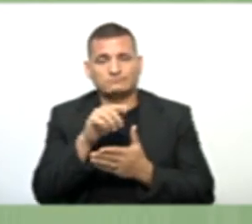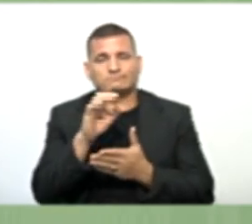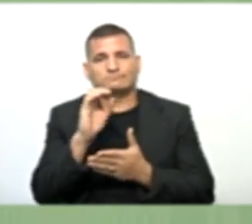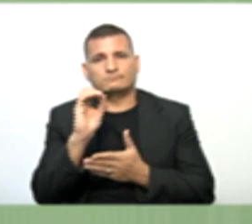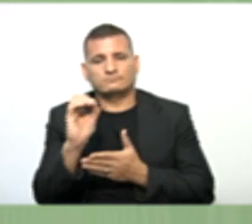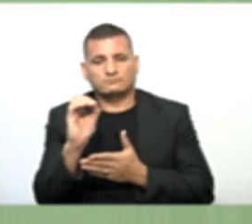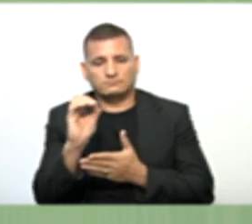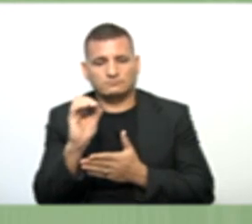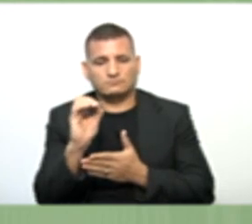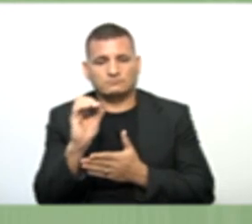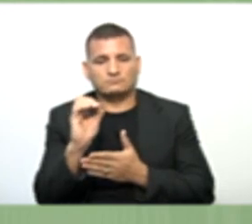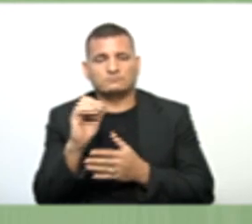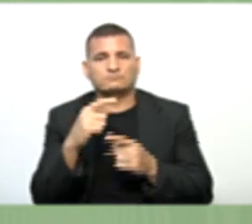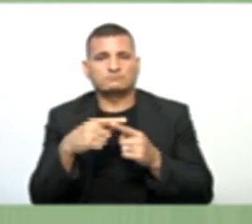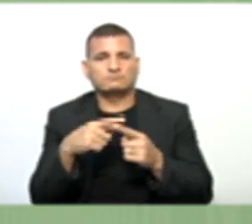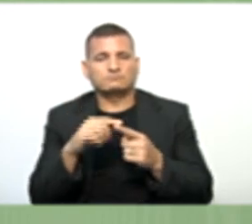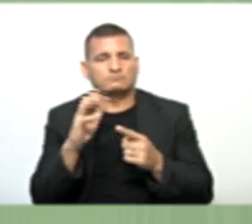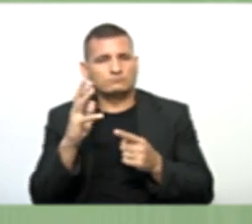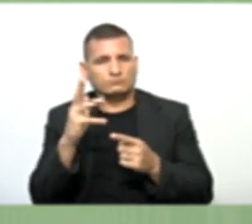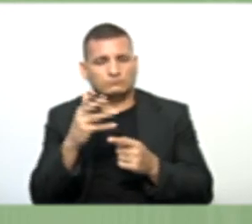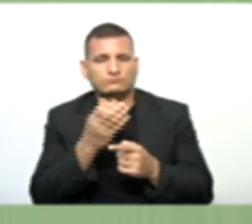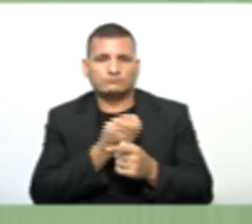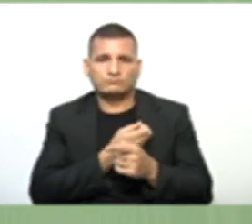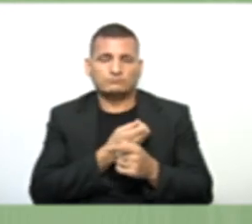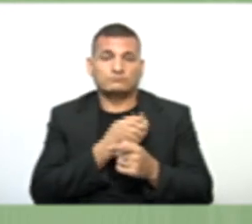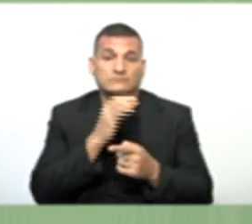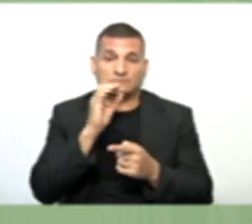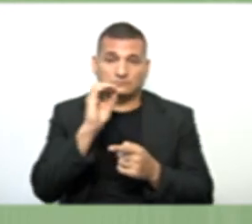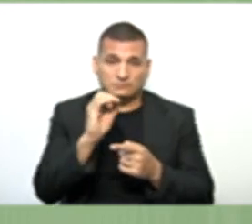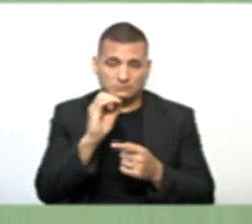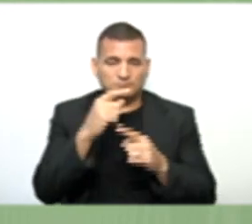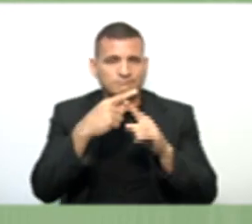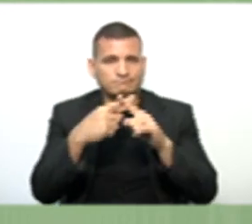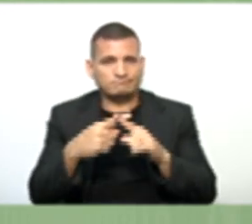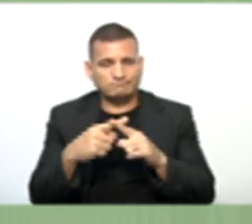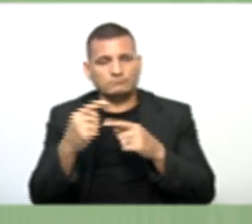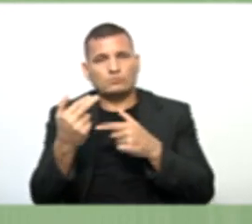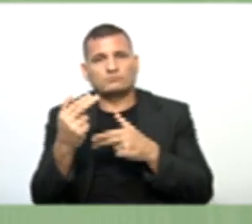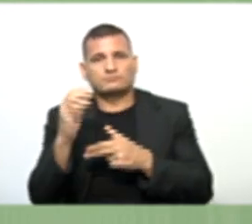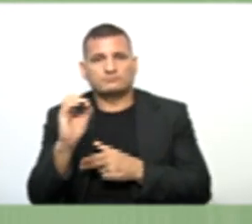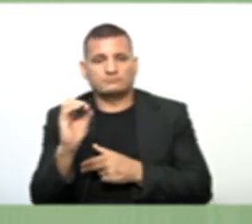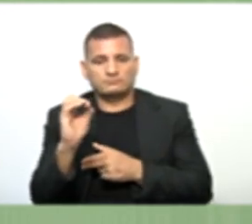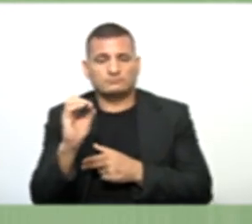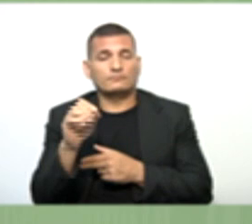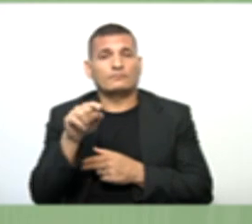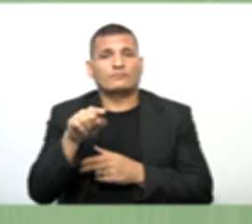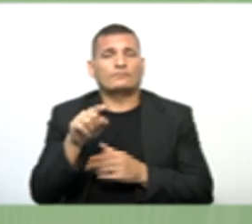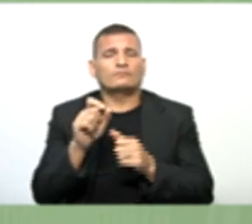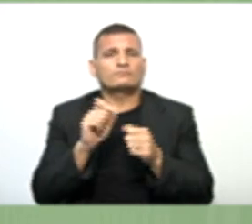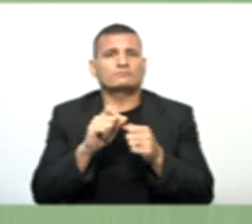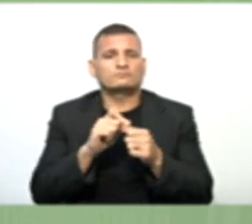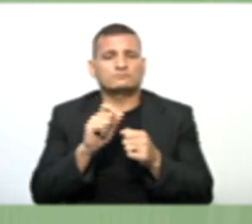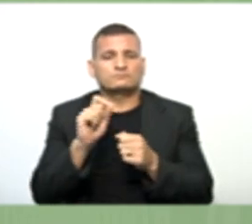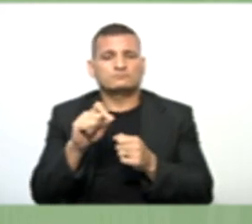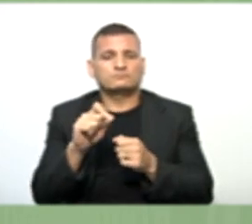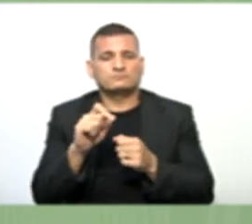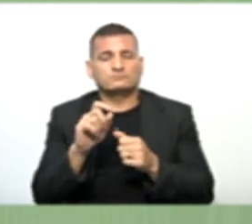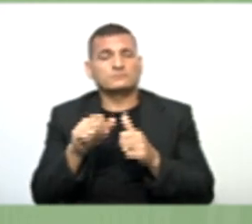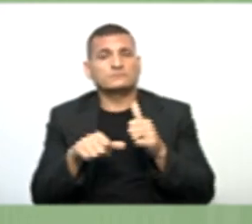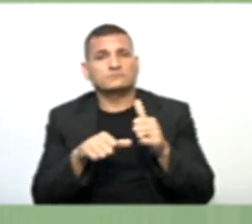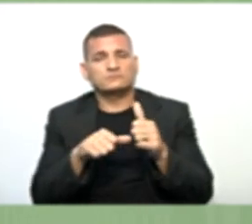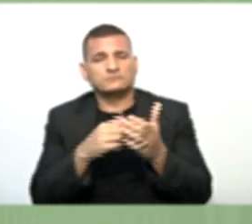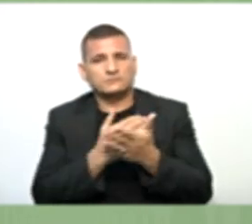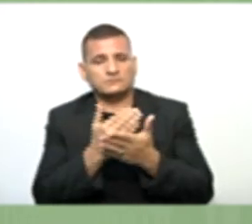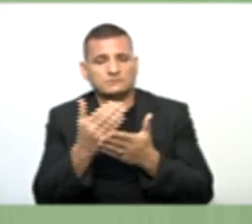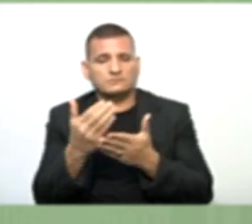zero, porque todo número multiplicado por zero é igual a zero. Então, o que que eu tenho que fazer aqui? Eu tenho que iniciar o